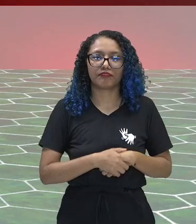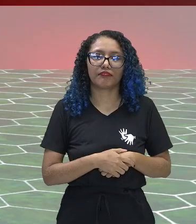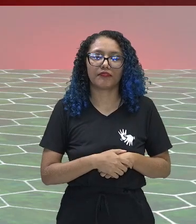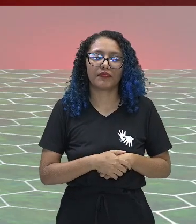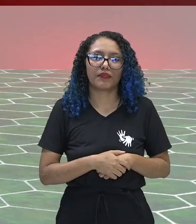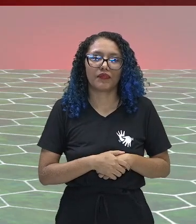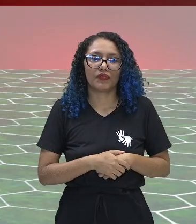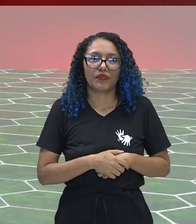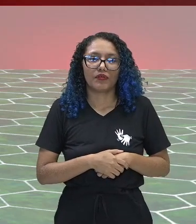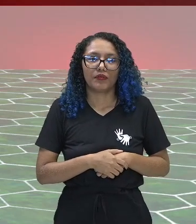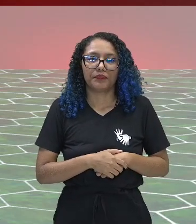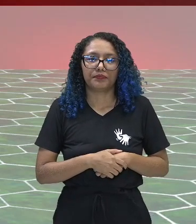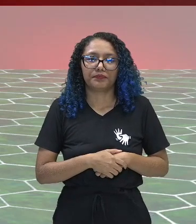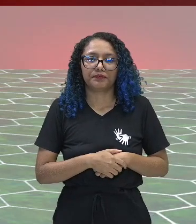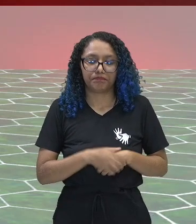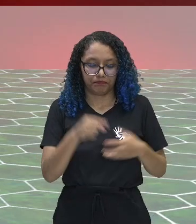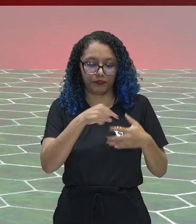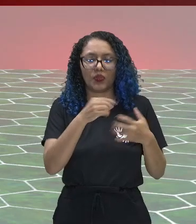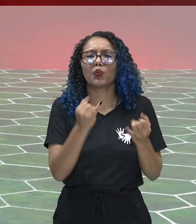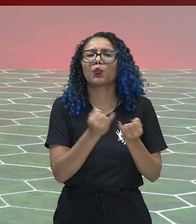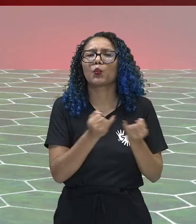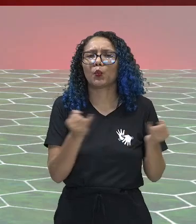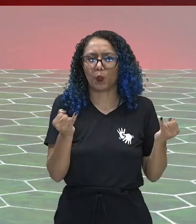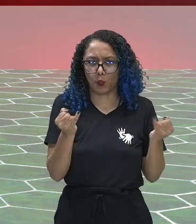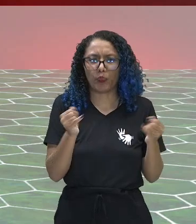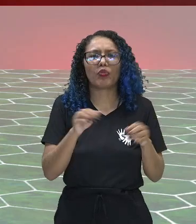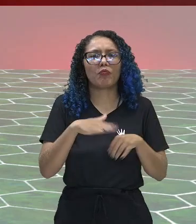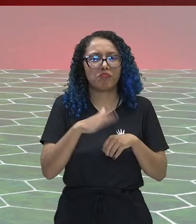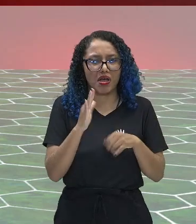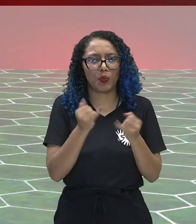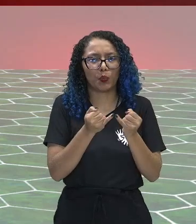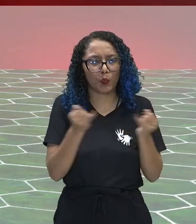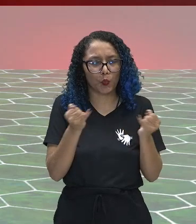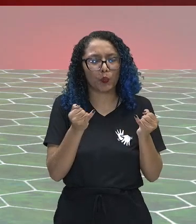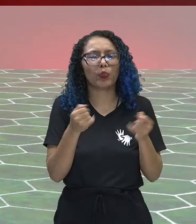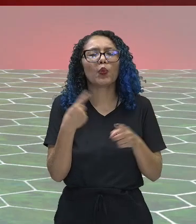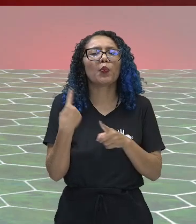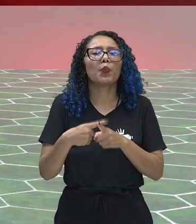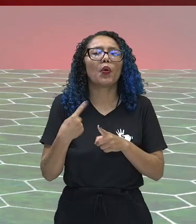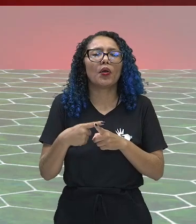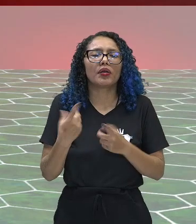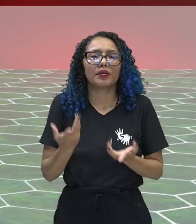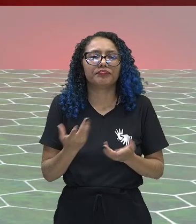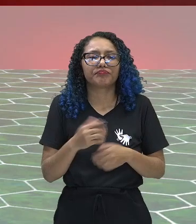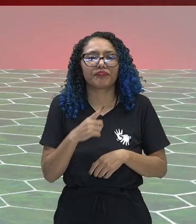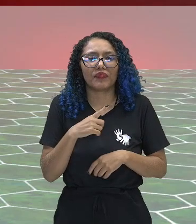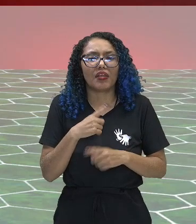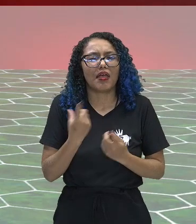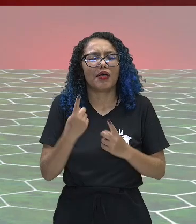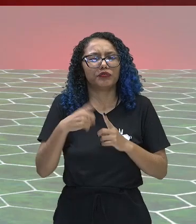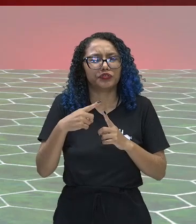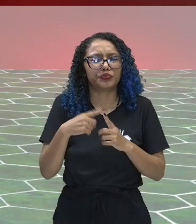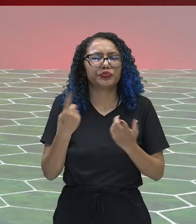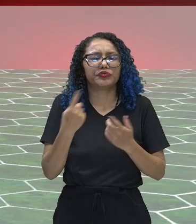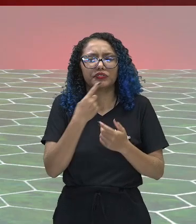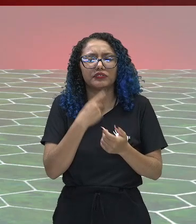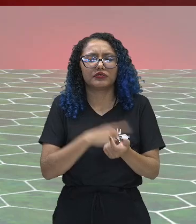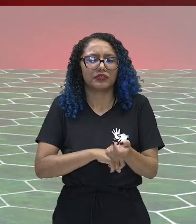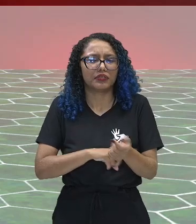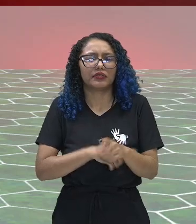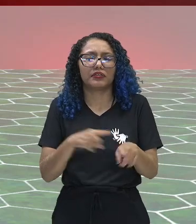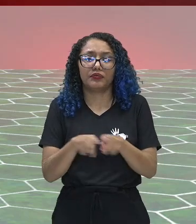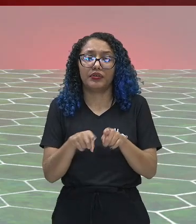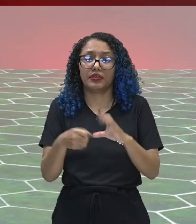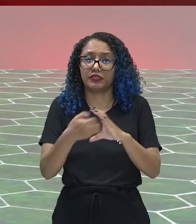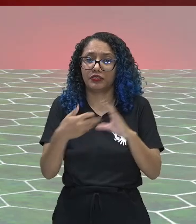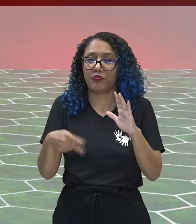tecidos. Então, eles são mais finos, tá? Pelo tipo de sangue e pelas características